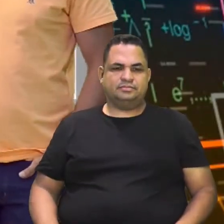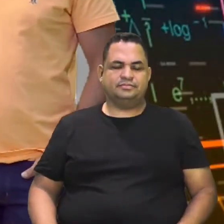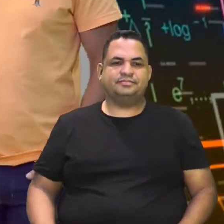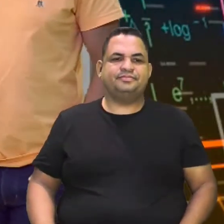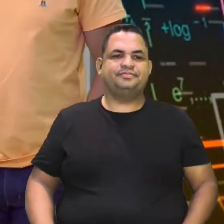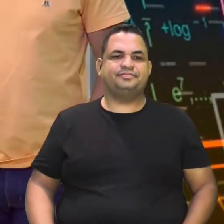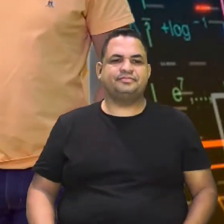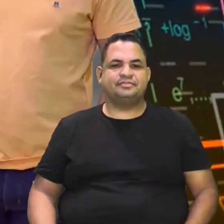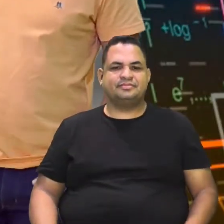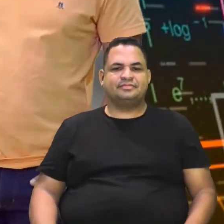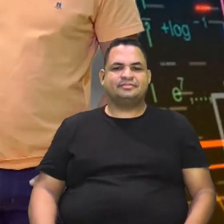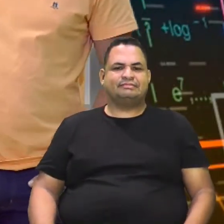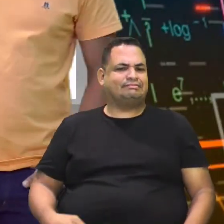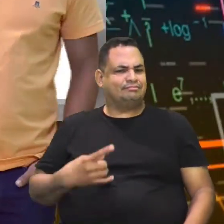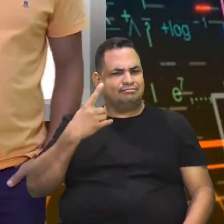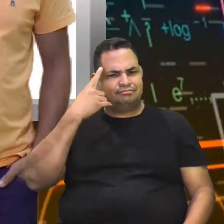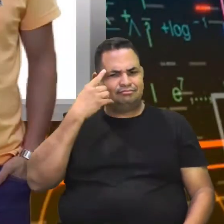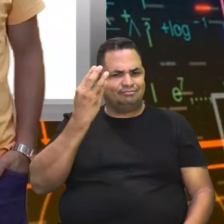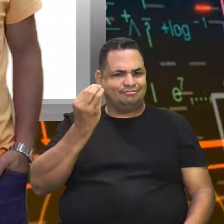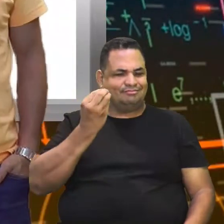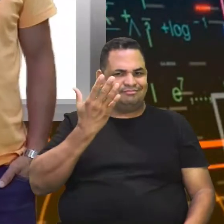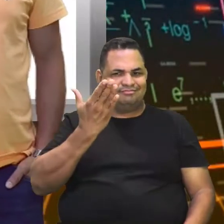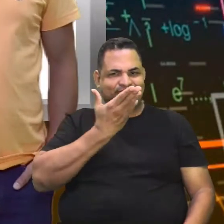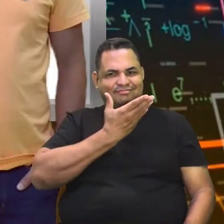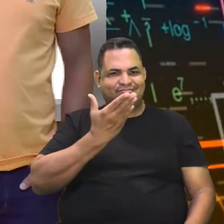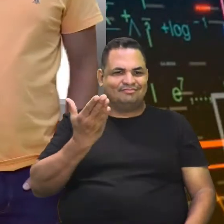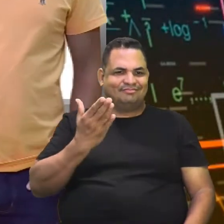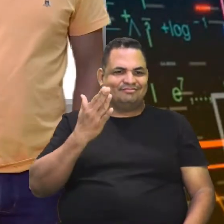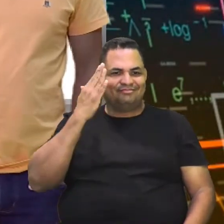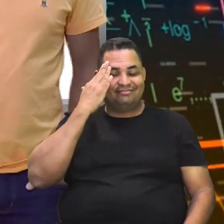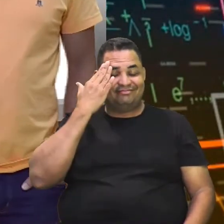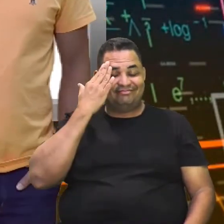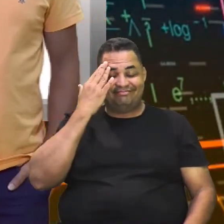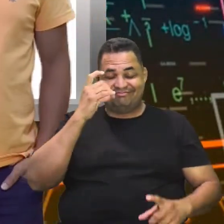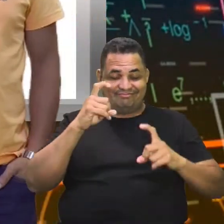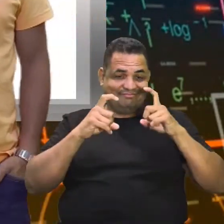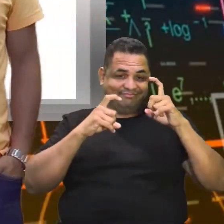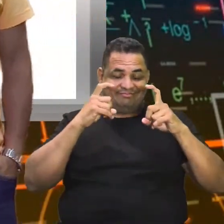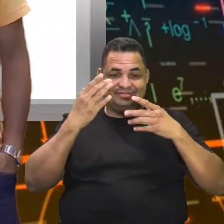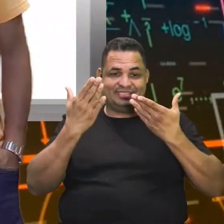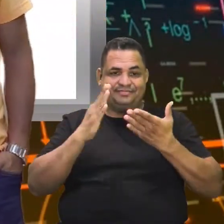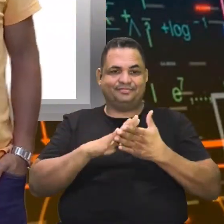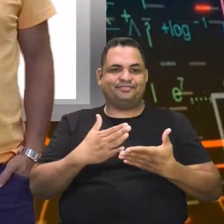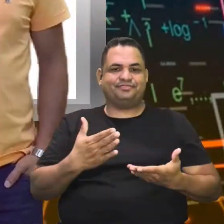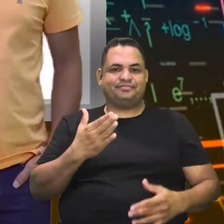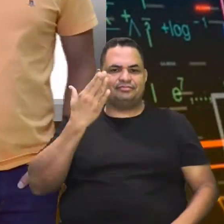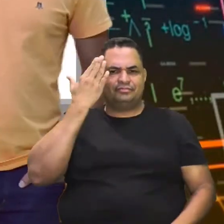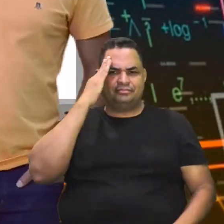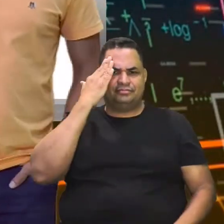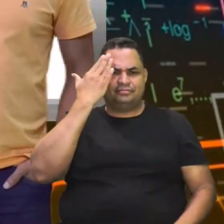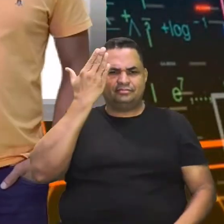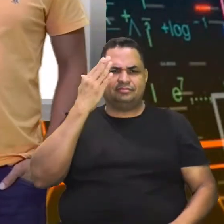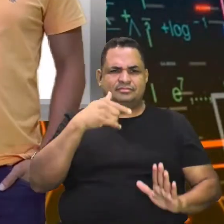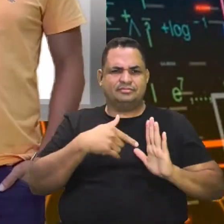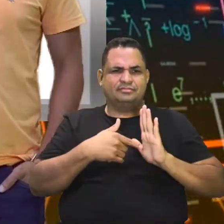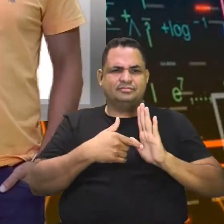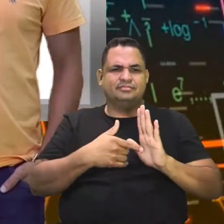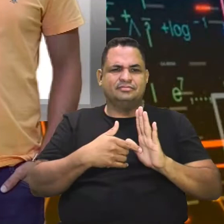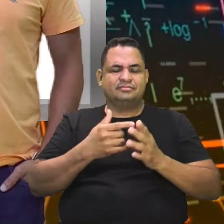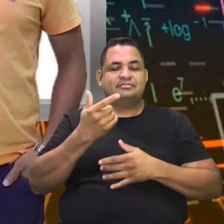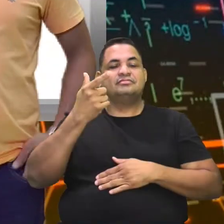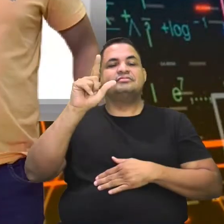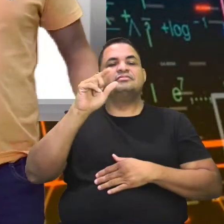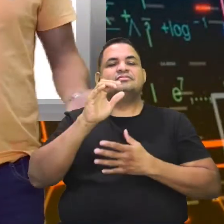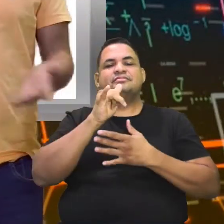entendeu? A cara tá meio, não sei, né? Meio assustado. Porque se não entendeu, a gente mostra um